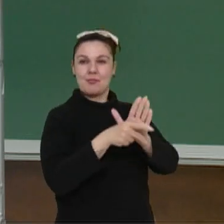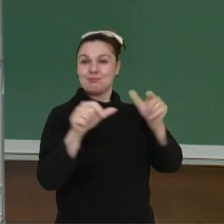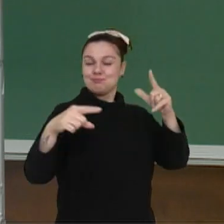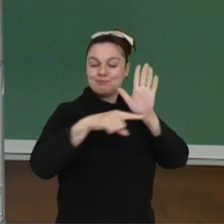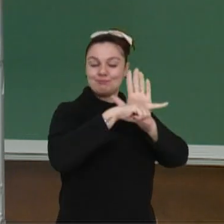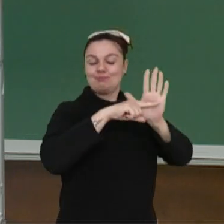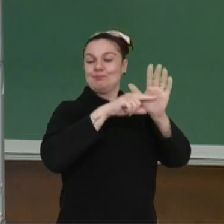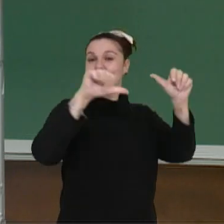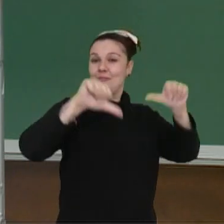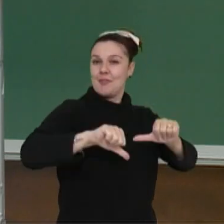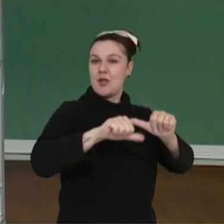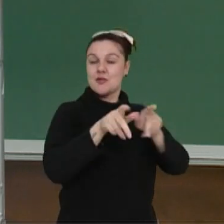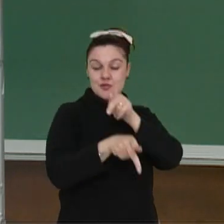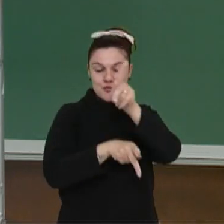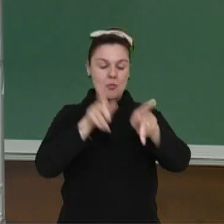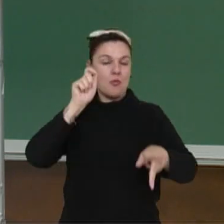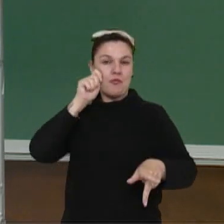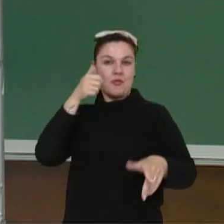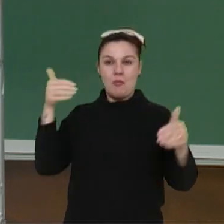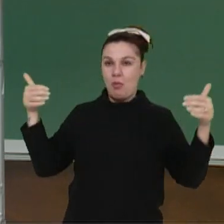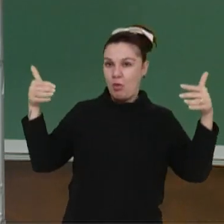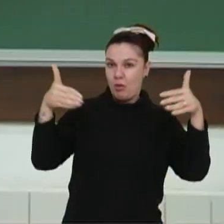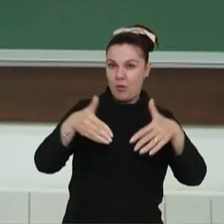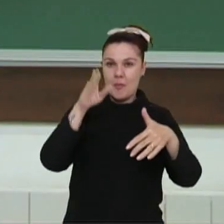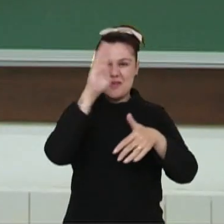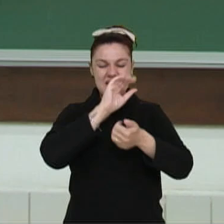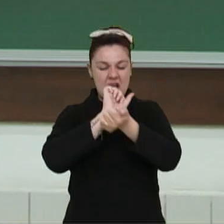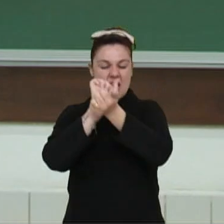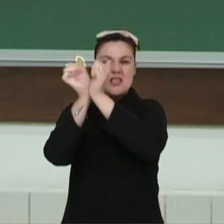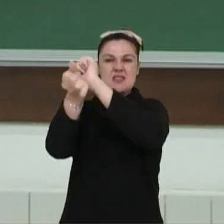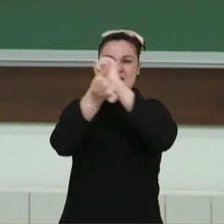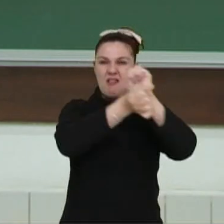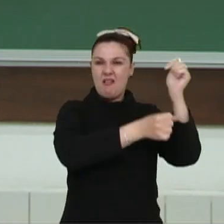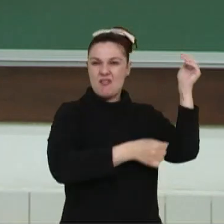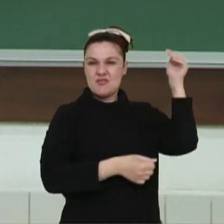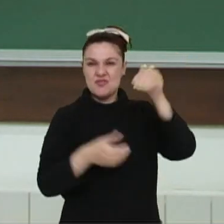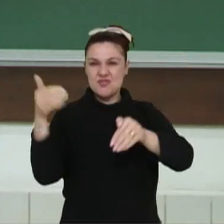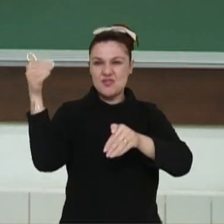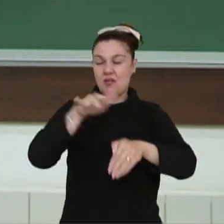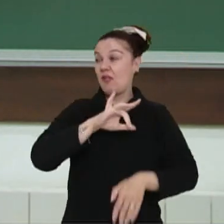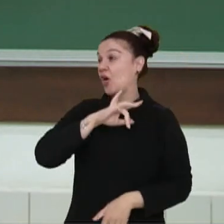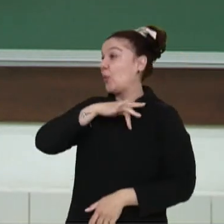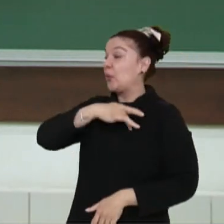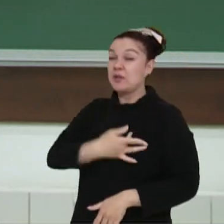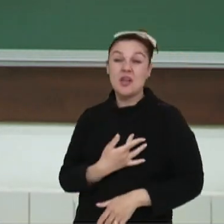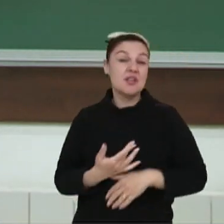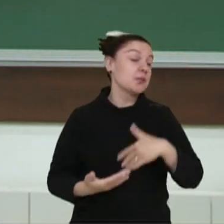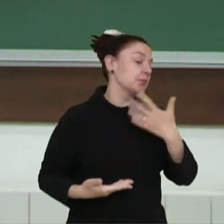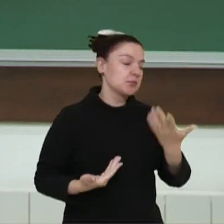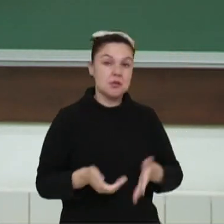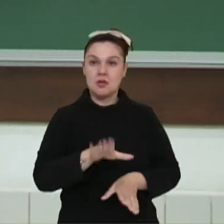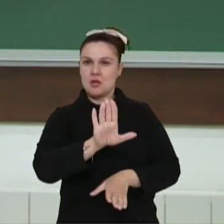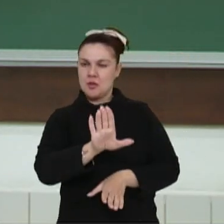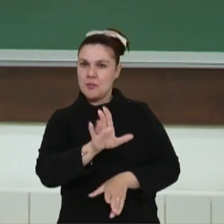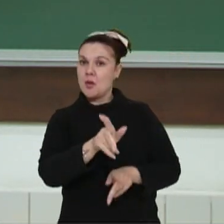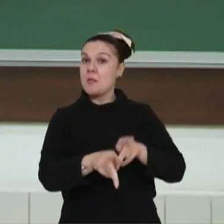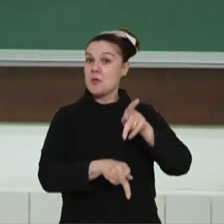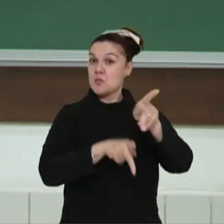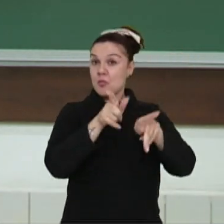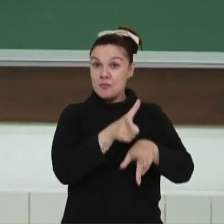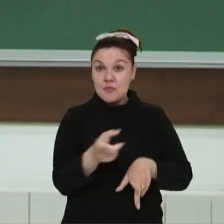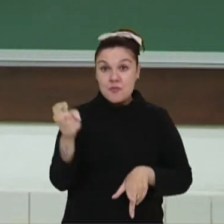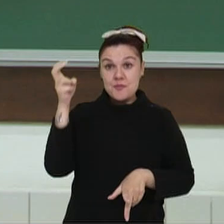a população negra que chegou no Brasil. Os escravizados que vieram, coitadinhos e tal. Mas esses povos tinham